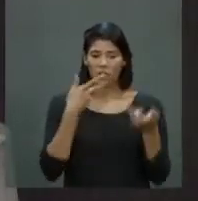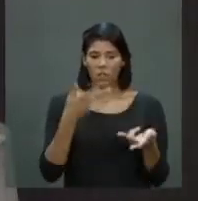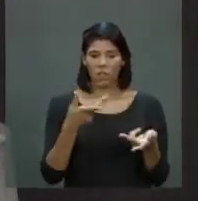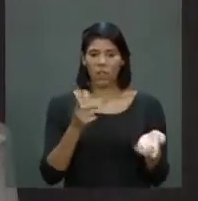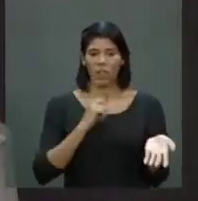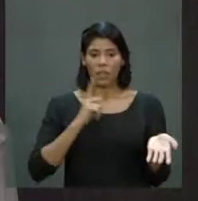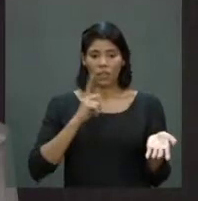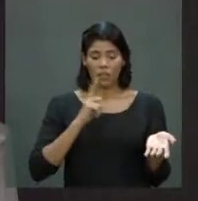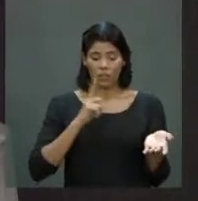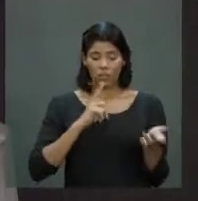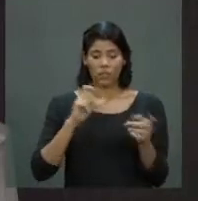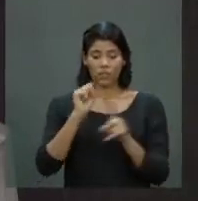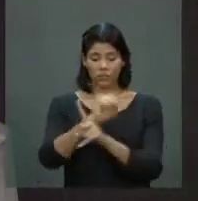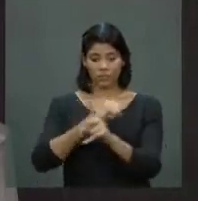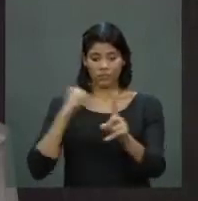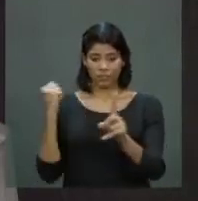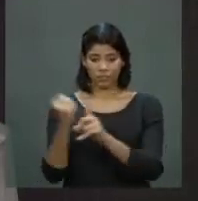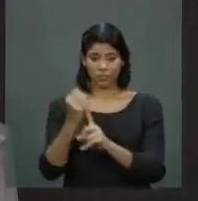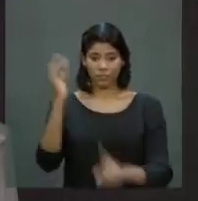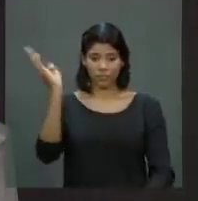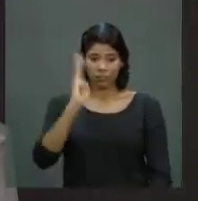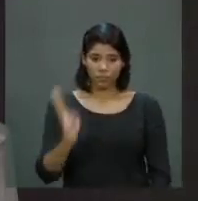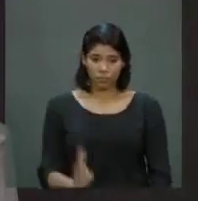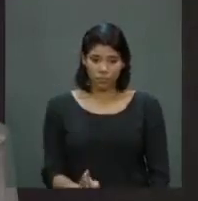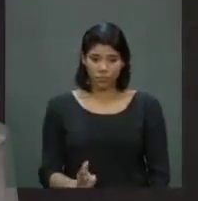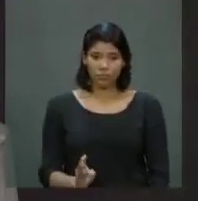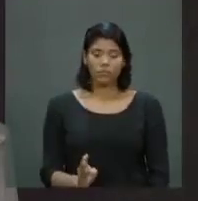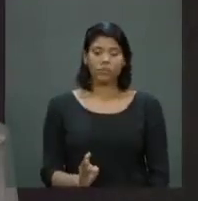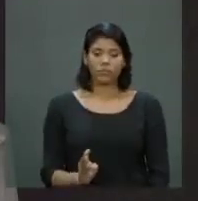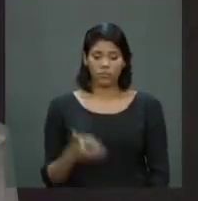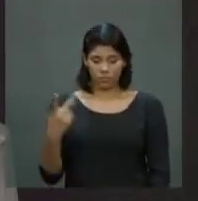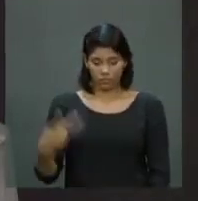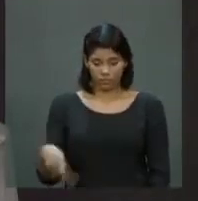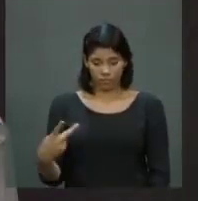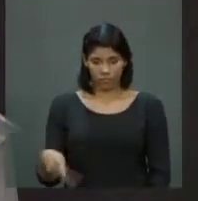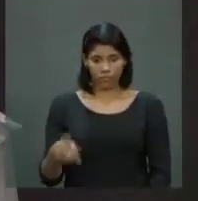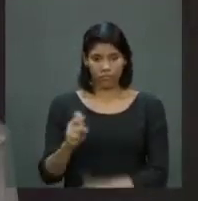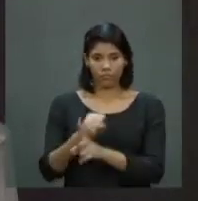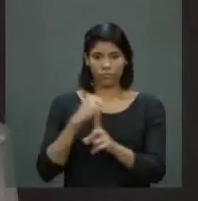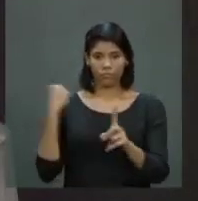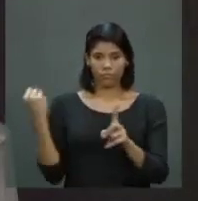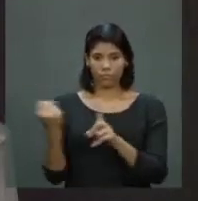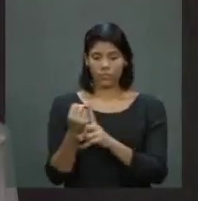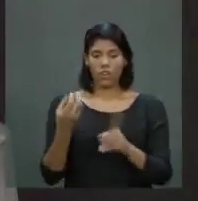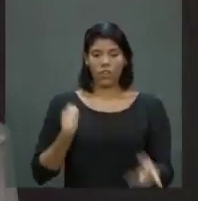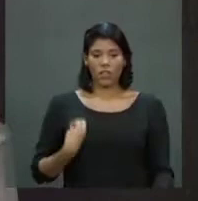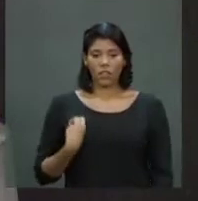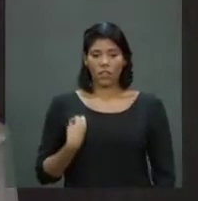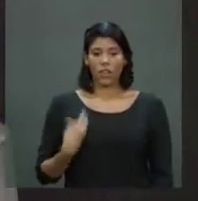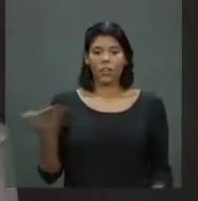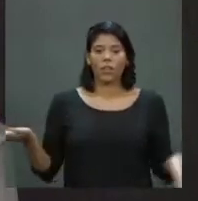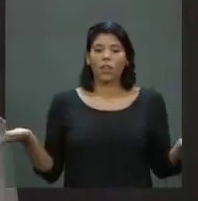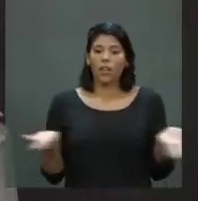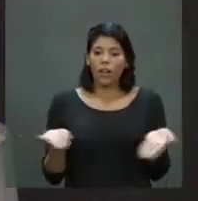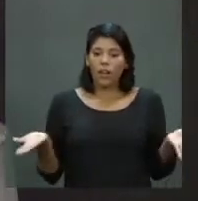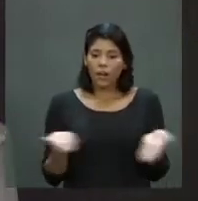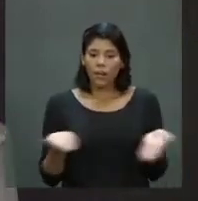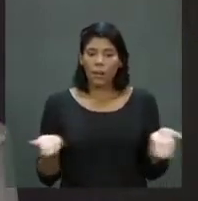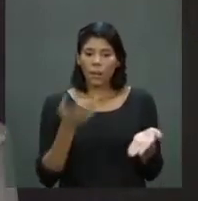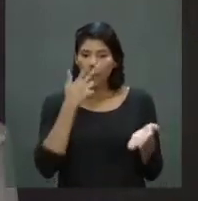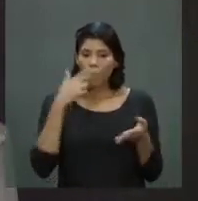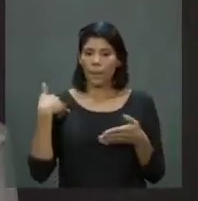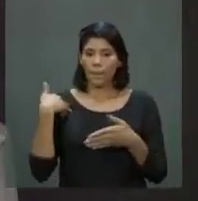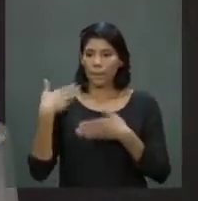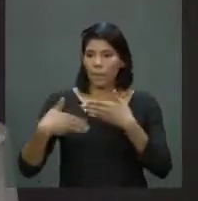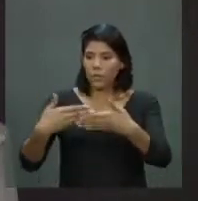na sociedade brasileira, esta sociedade que está vivendo agora um processo